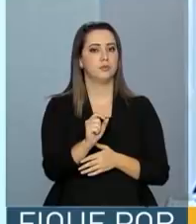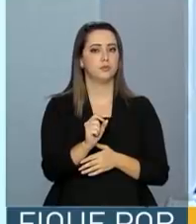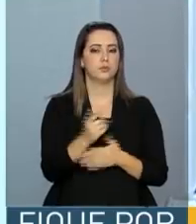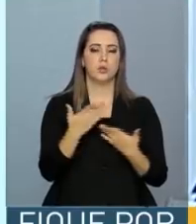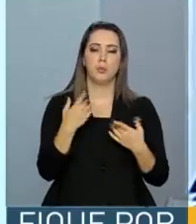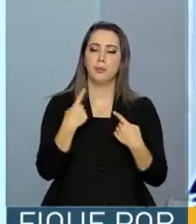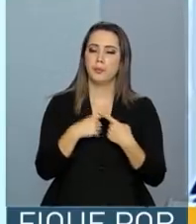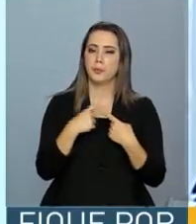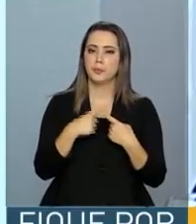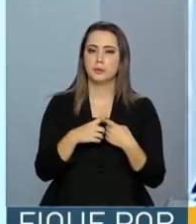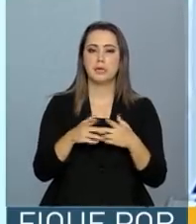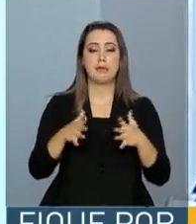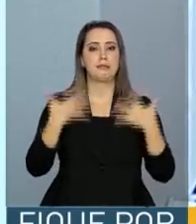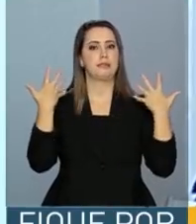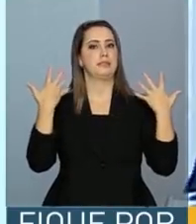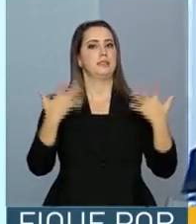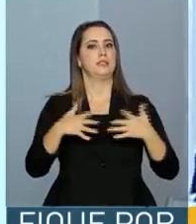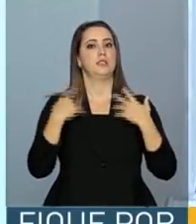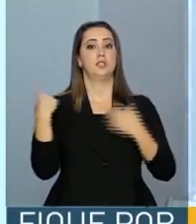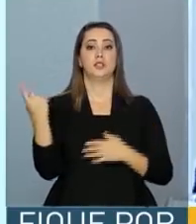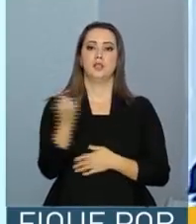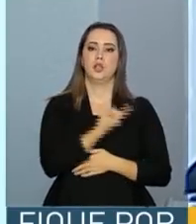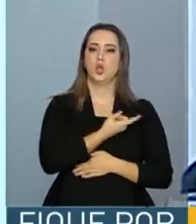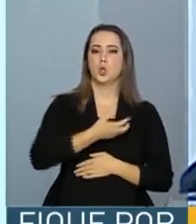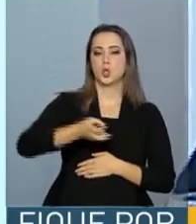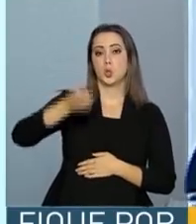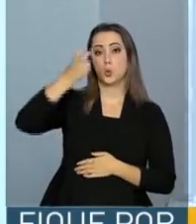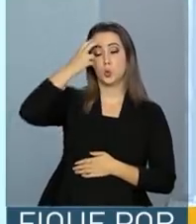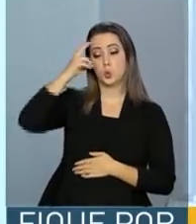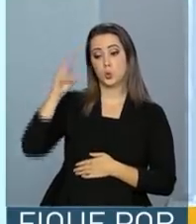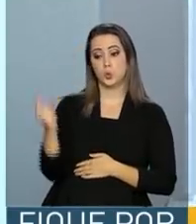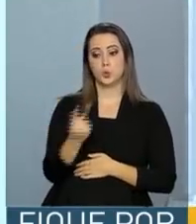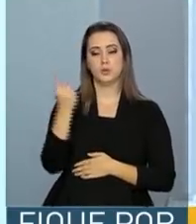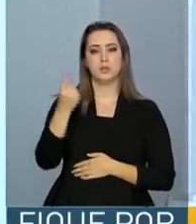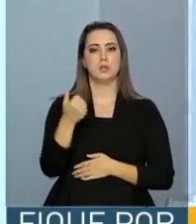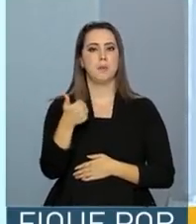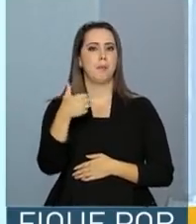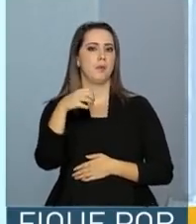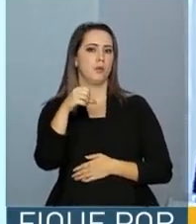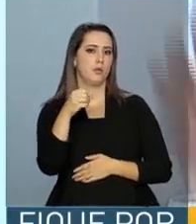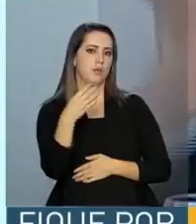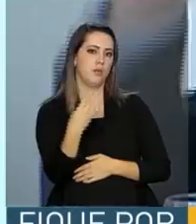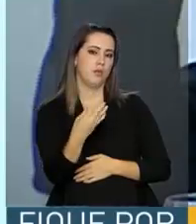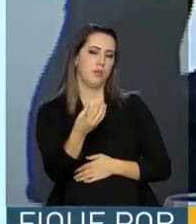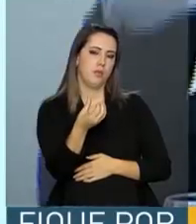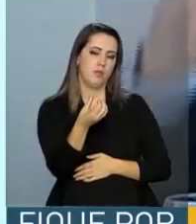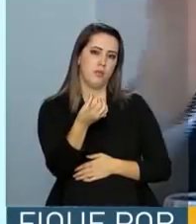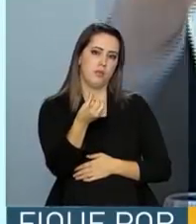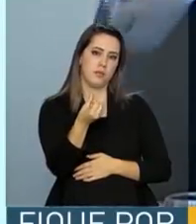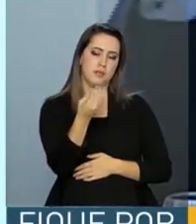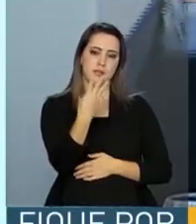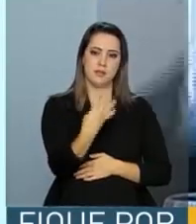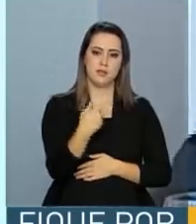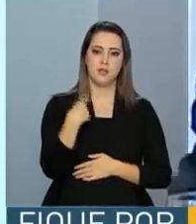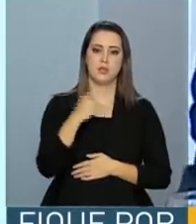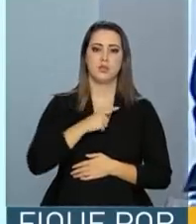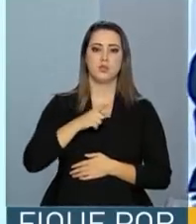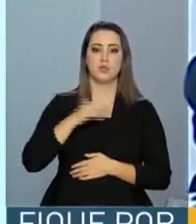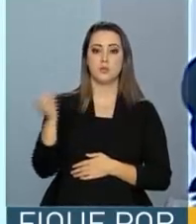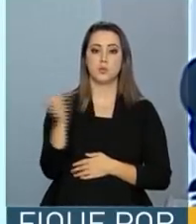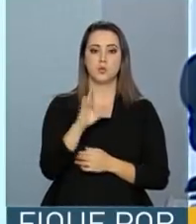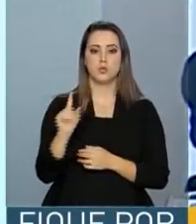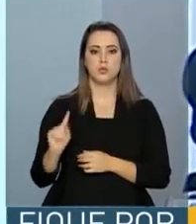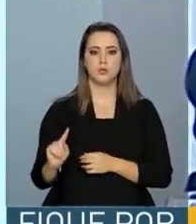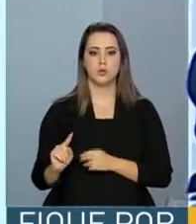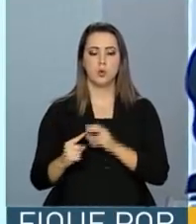graça e alegria da nossa cultura centralizadora vez 64 daí todos ficaram felizes porque nós tivemos uma nova